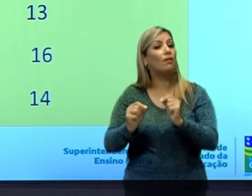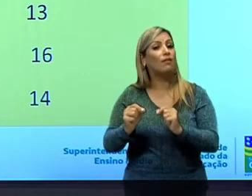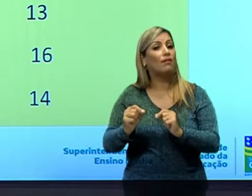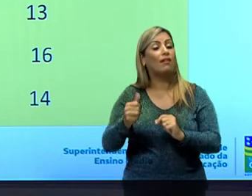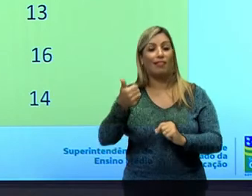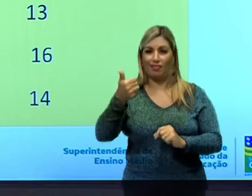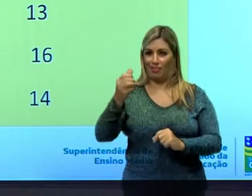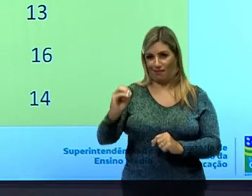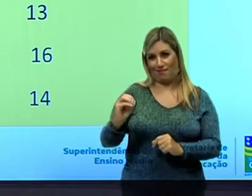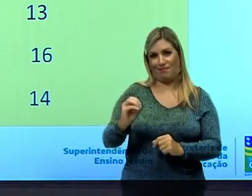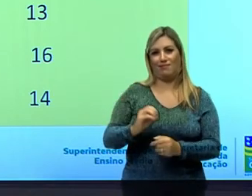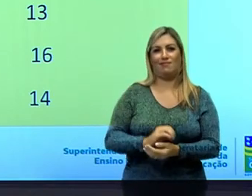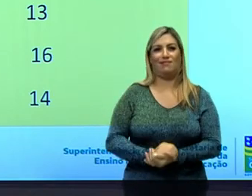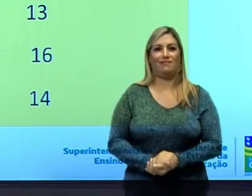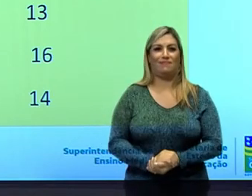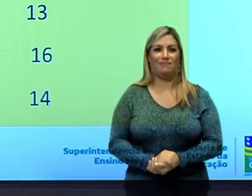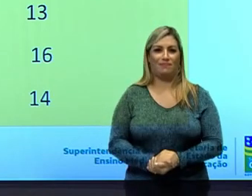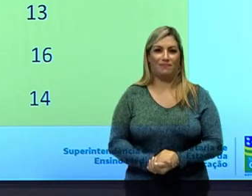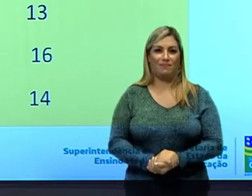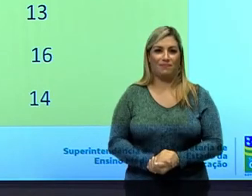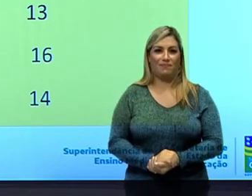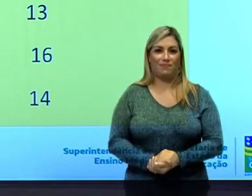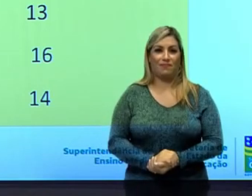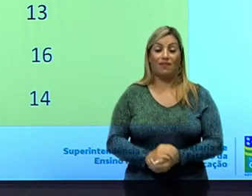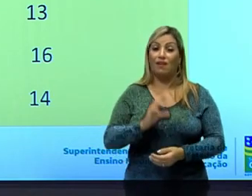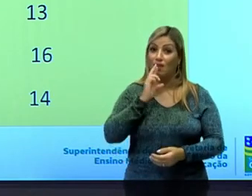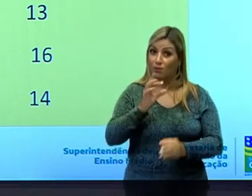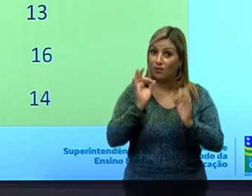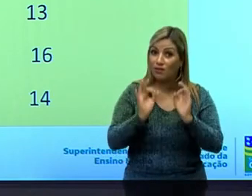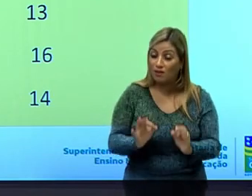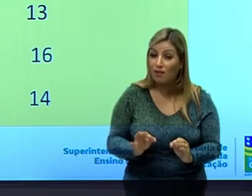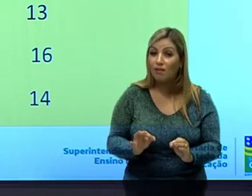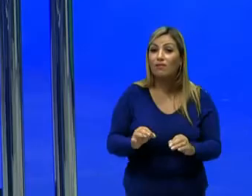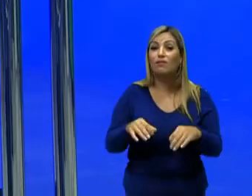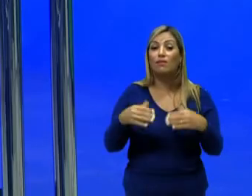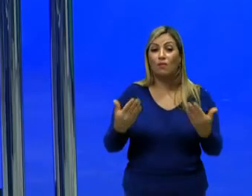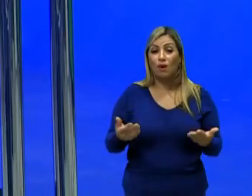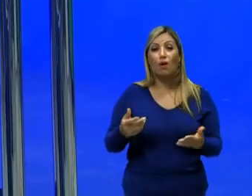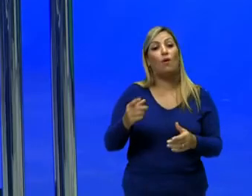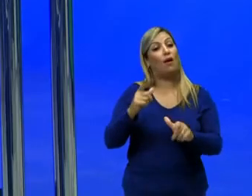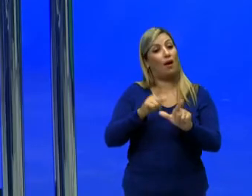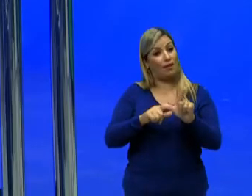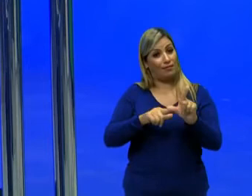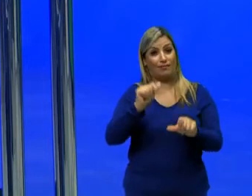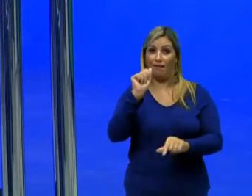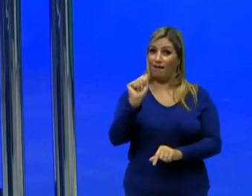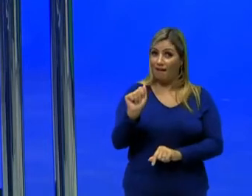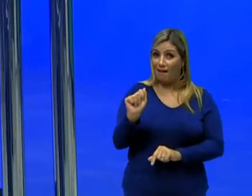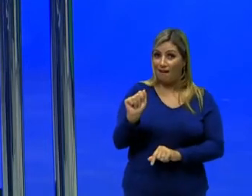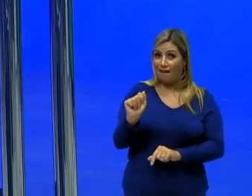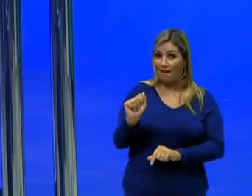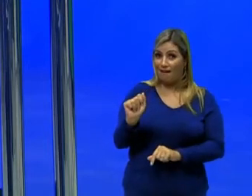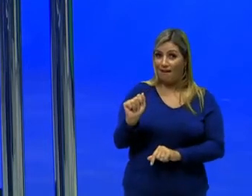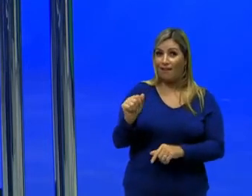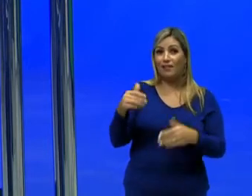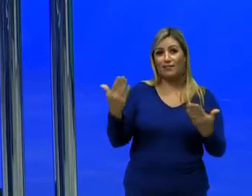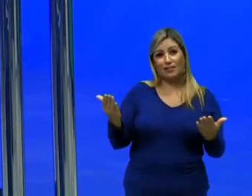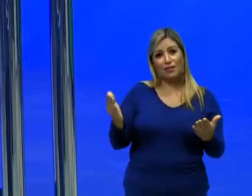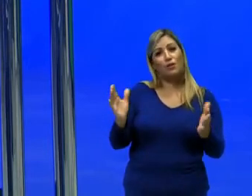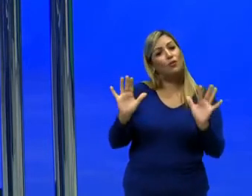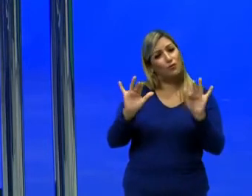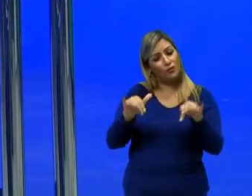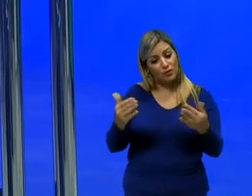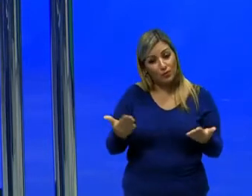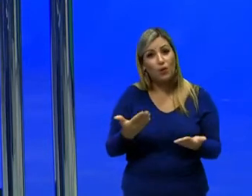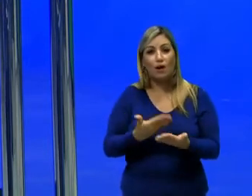que pessoal 10 e a alternativa correta é a alternativa a bem meus queridos terminamos